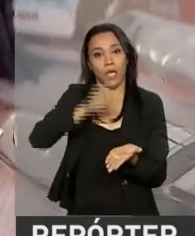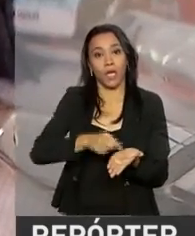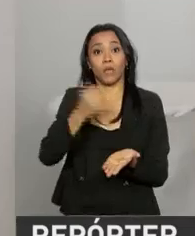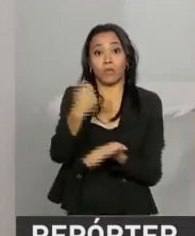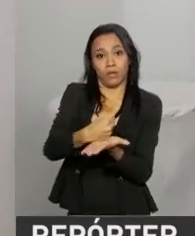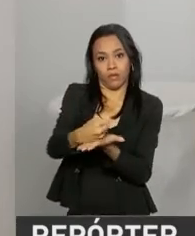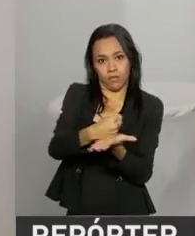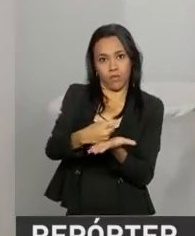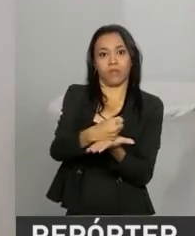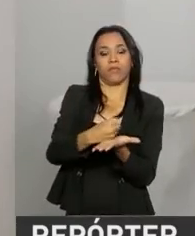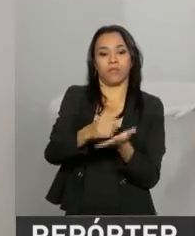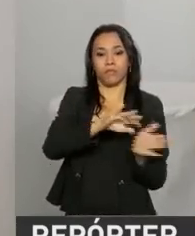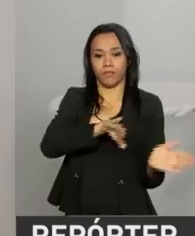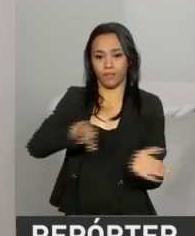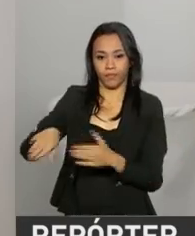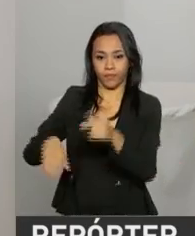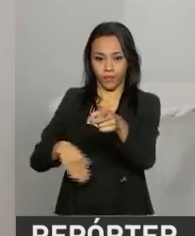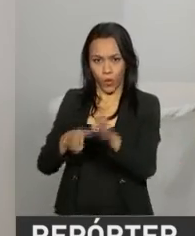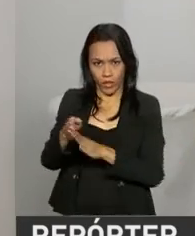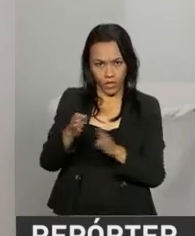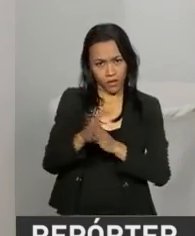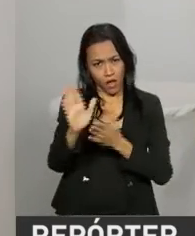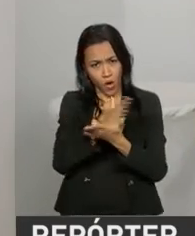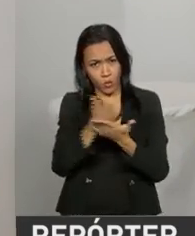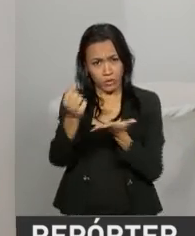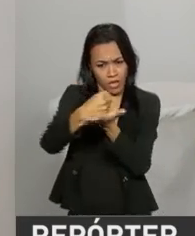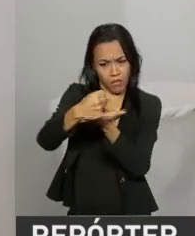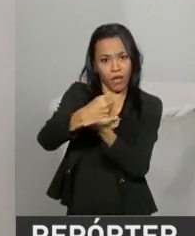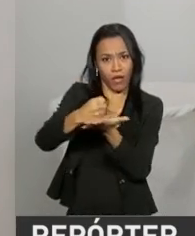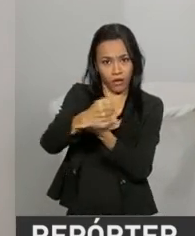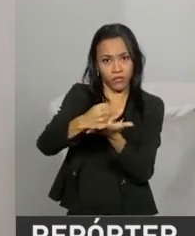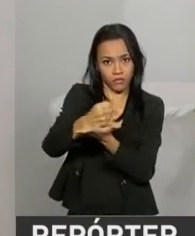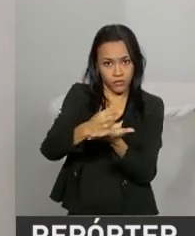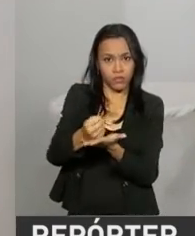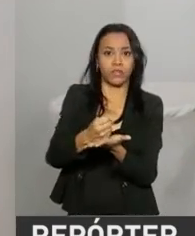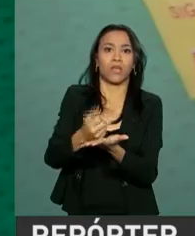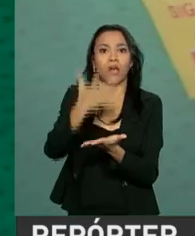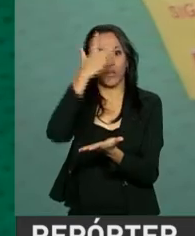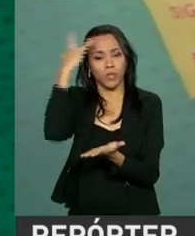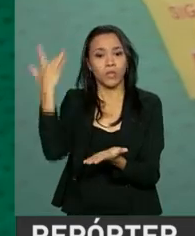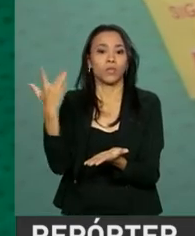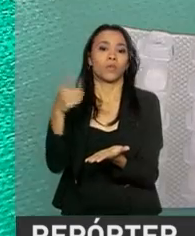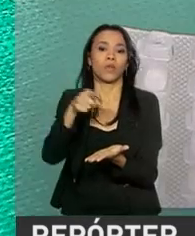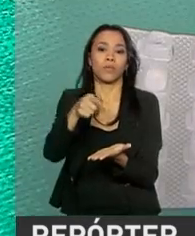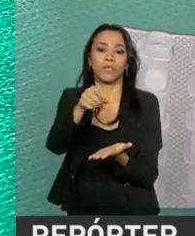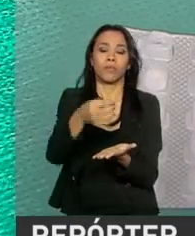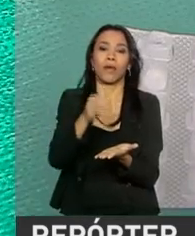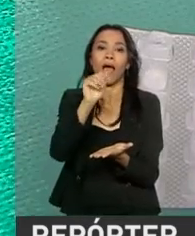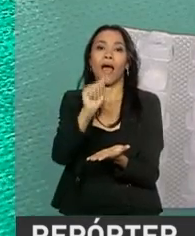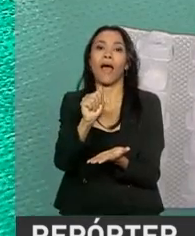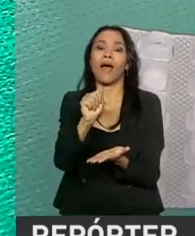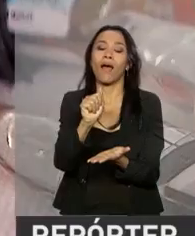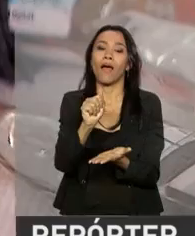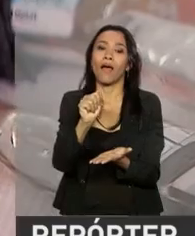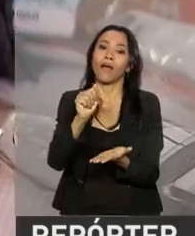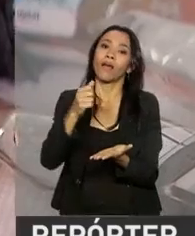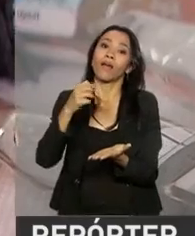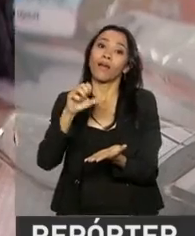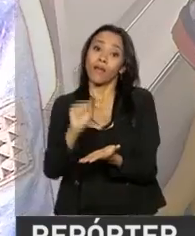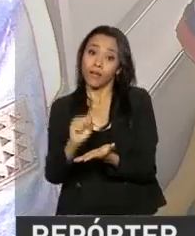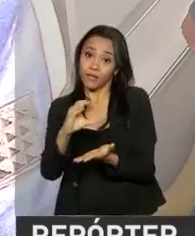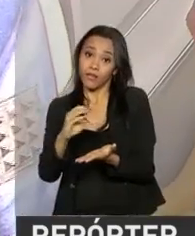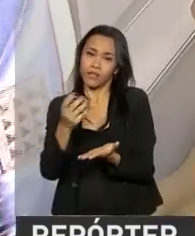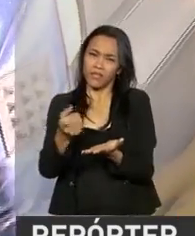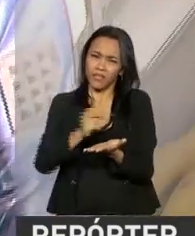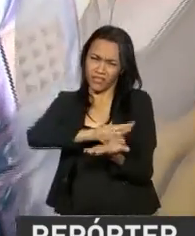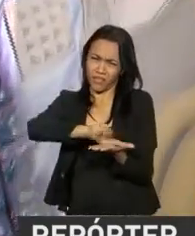geralmente a gente dá alguns remédios são anti agregando os proprietários não é com o próprio s o corpo do grêmio repare